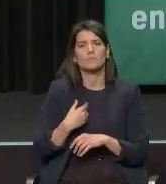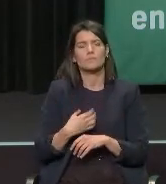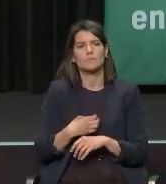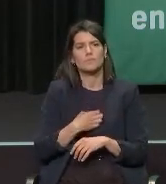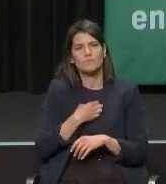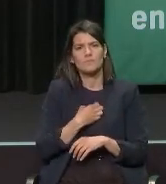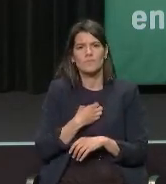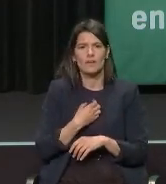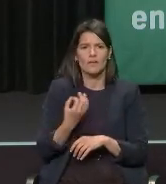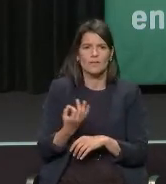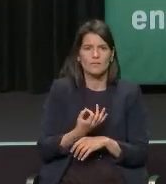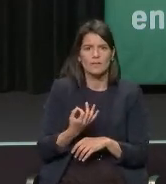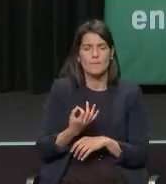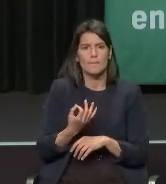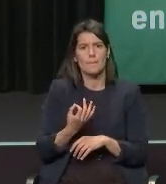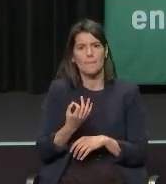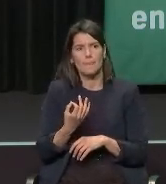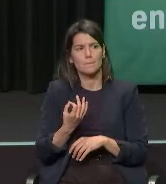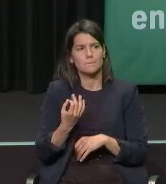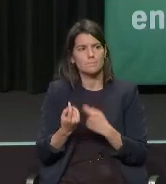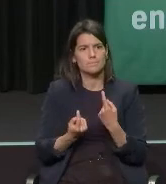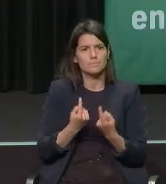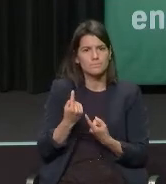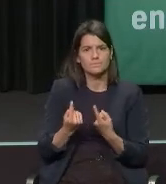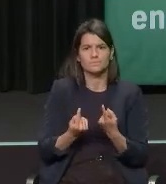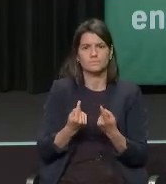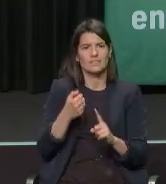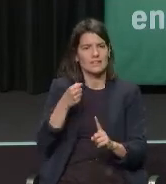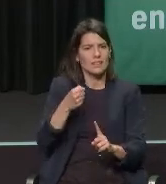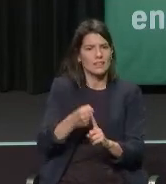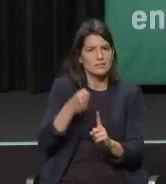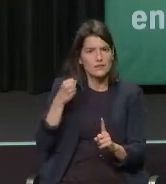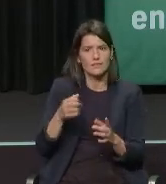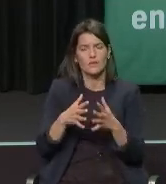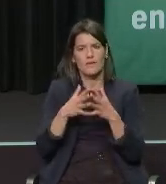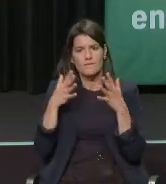são alguns dos grandes desafios